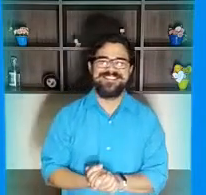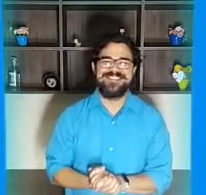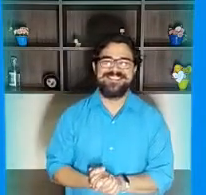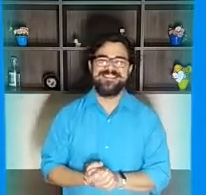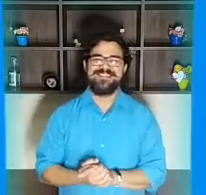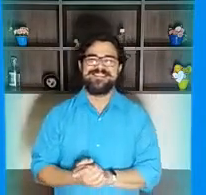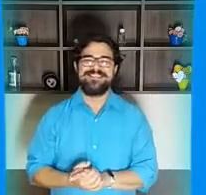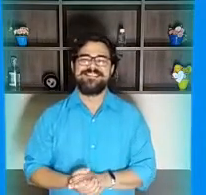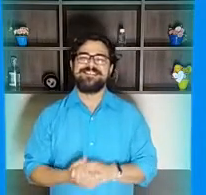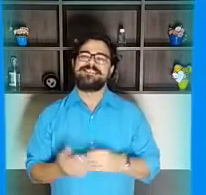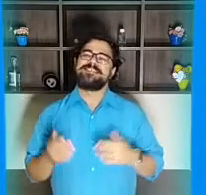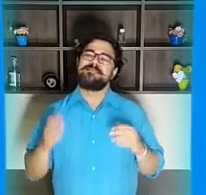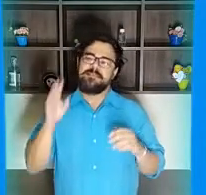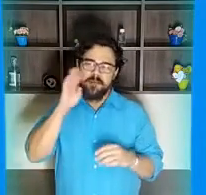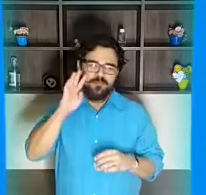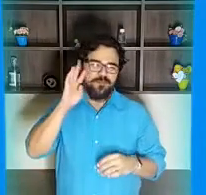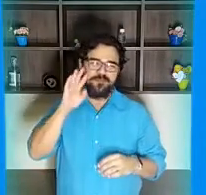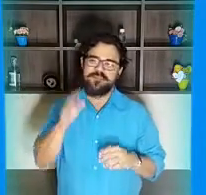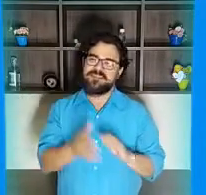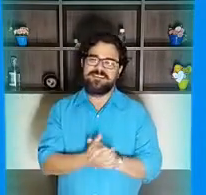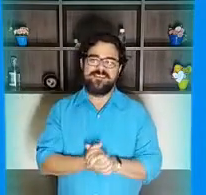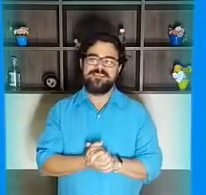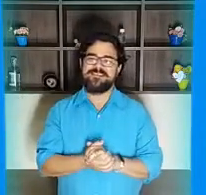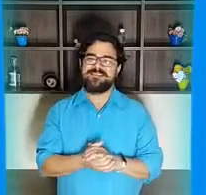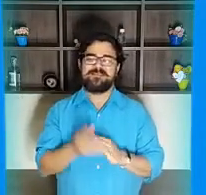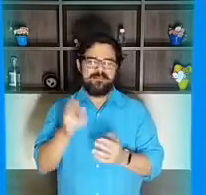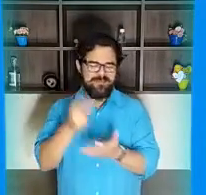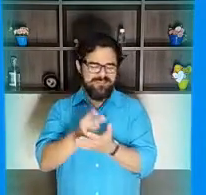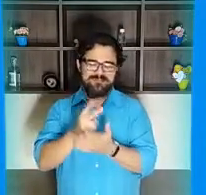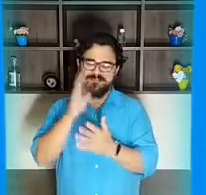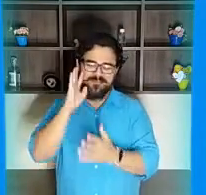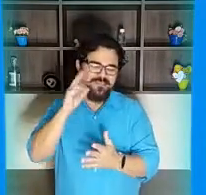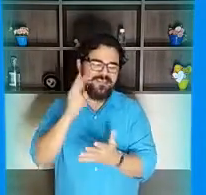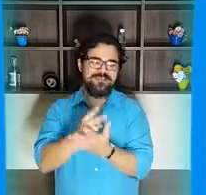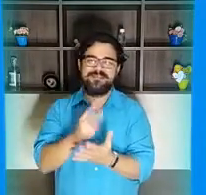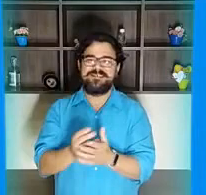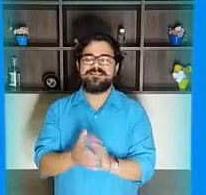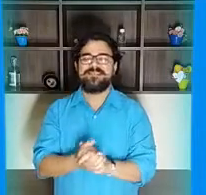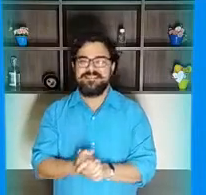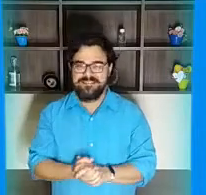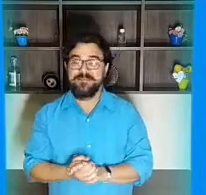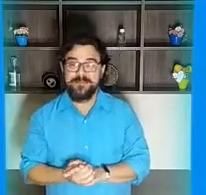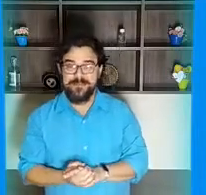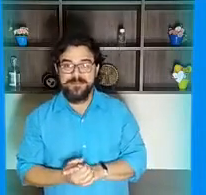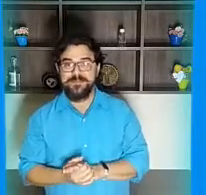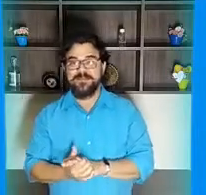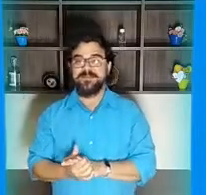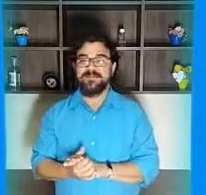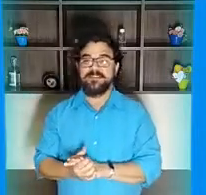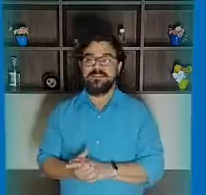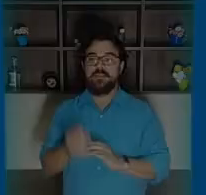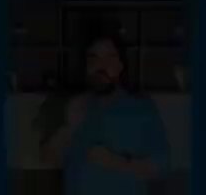Tá muito legal, tá muito legal mesmo. Então vamos tocar o bonde. Já deve ser quase 5 da tarde, gente. Vamos tocar o bonde. Vamos lá.